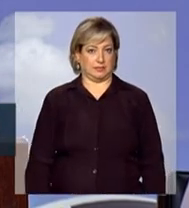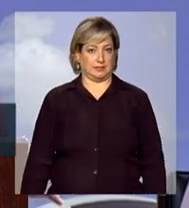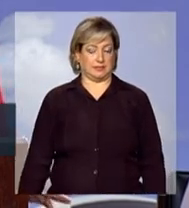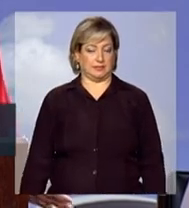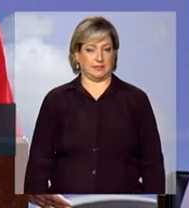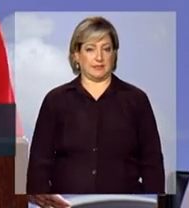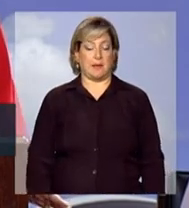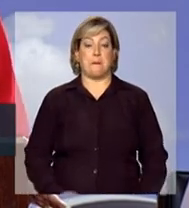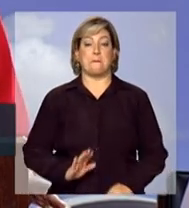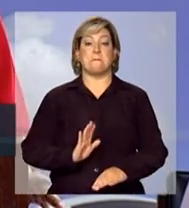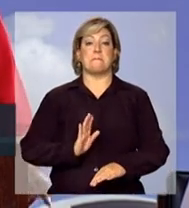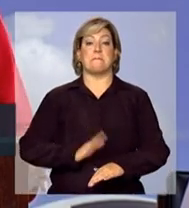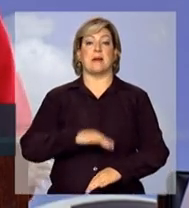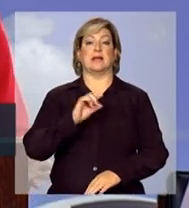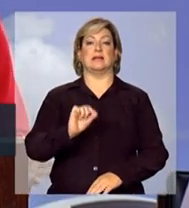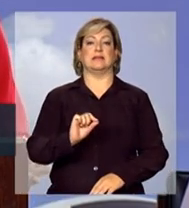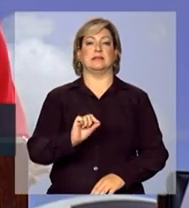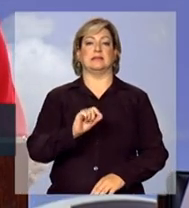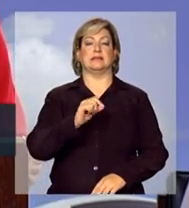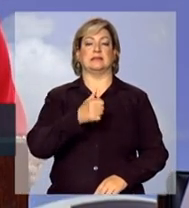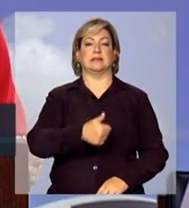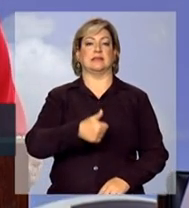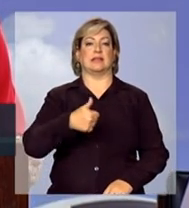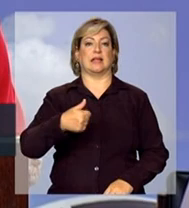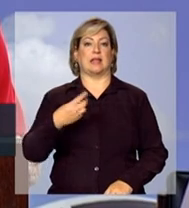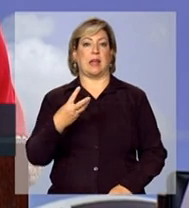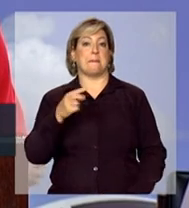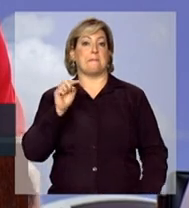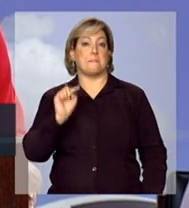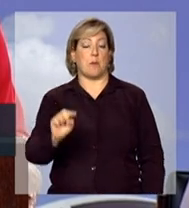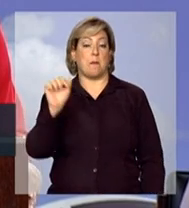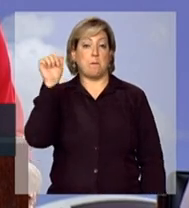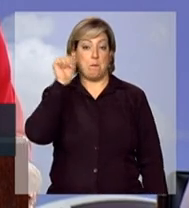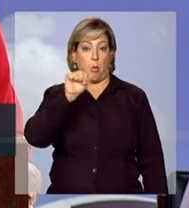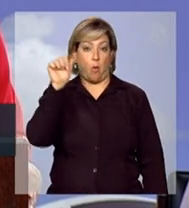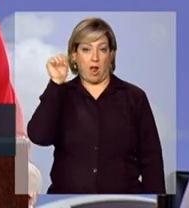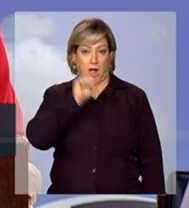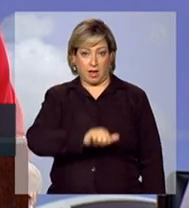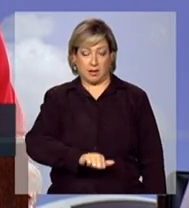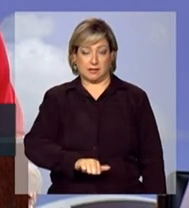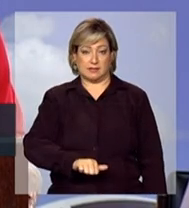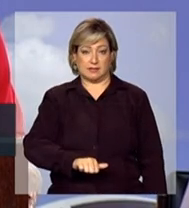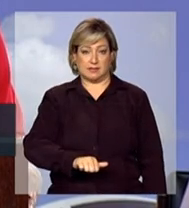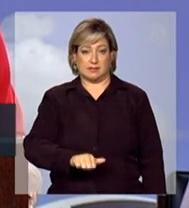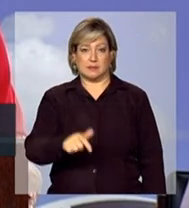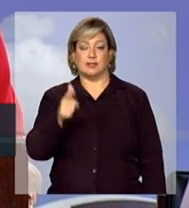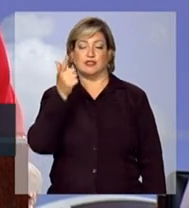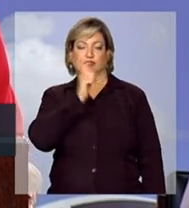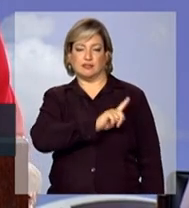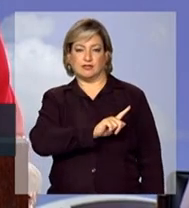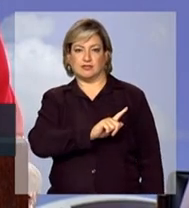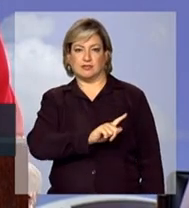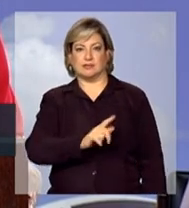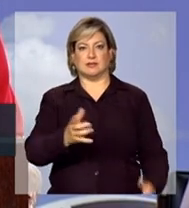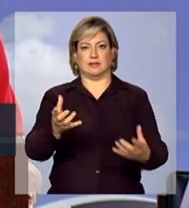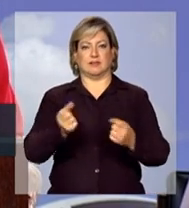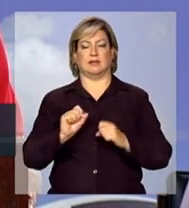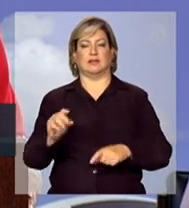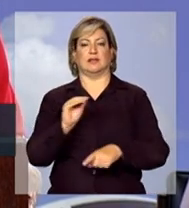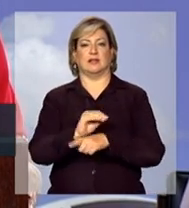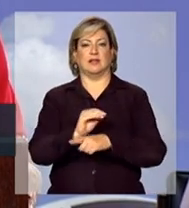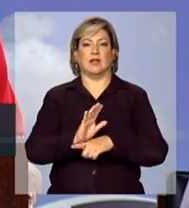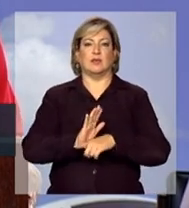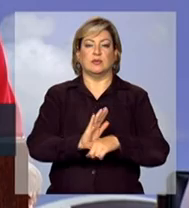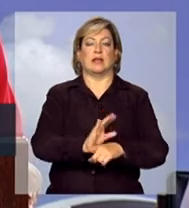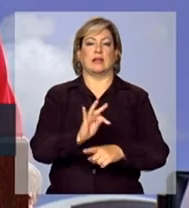com mais de 113 mil mulheres foram beneficiadas com assistência